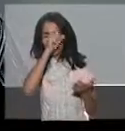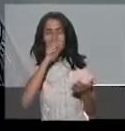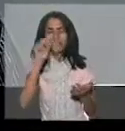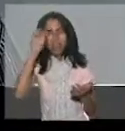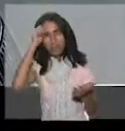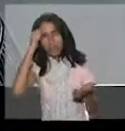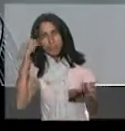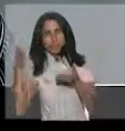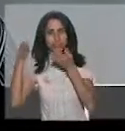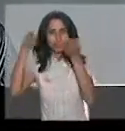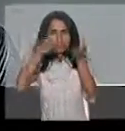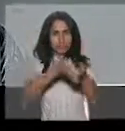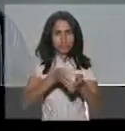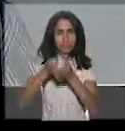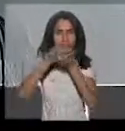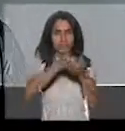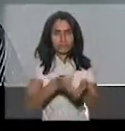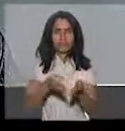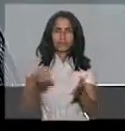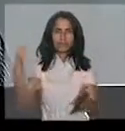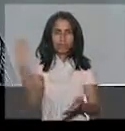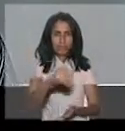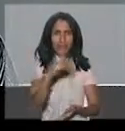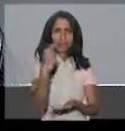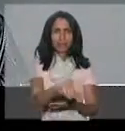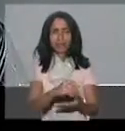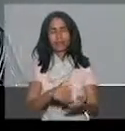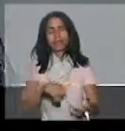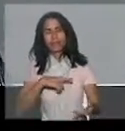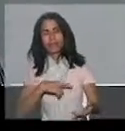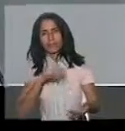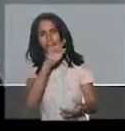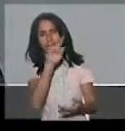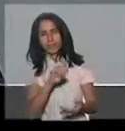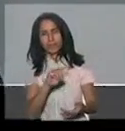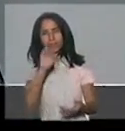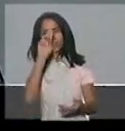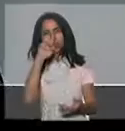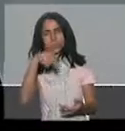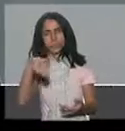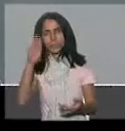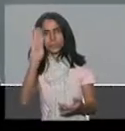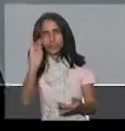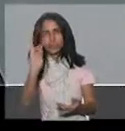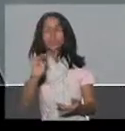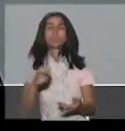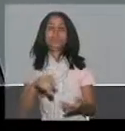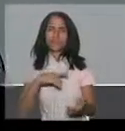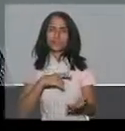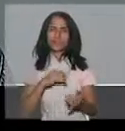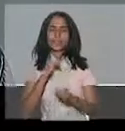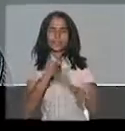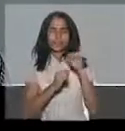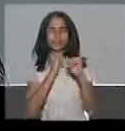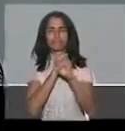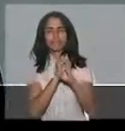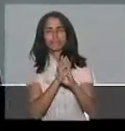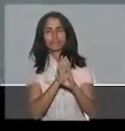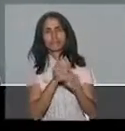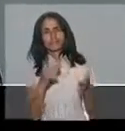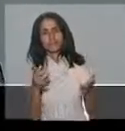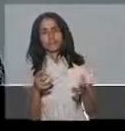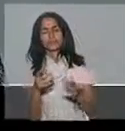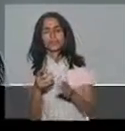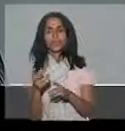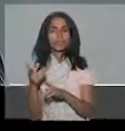negros fizeram navio negreiro pra cá e apanharam e e tinha subido dos palmares então acho que essa iniciativa do site e já